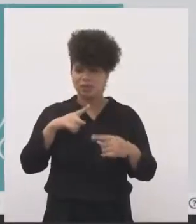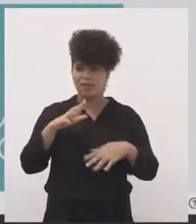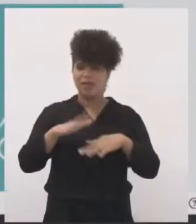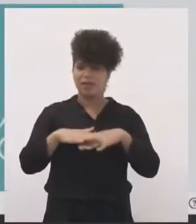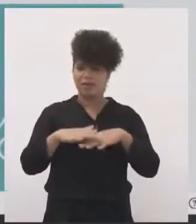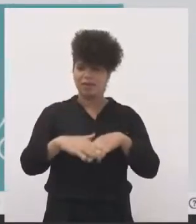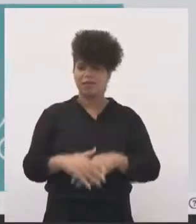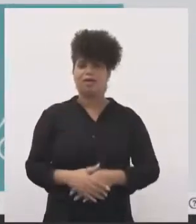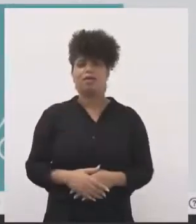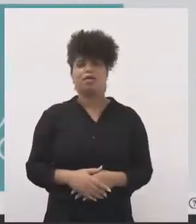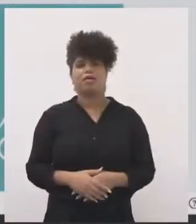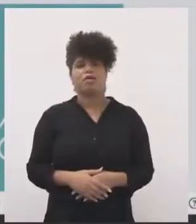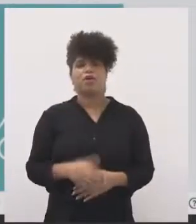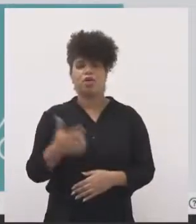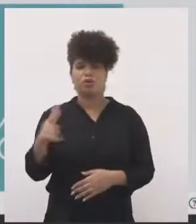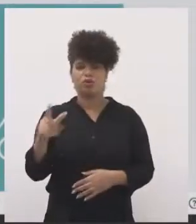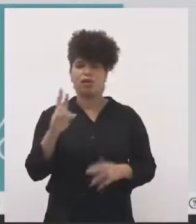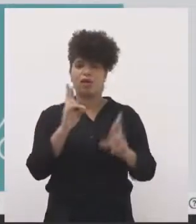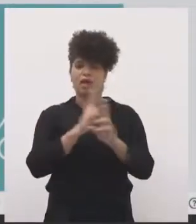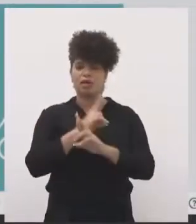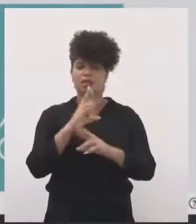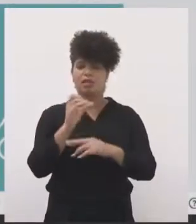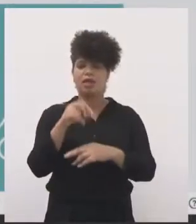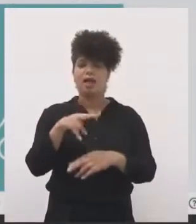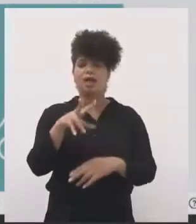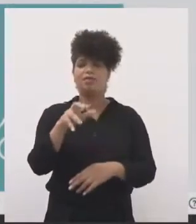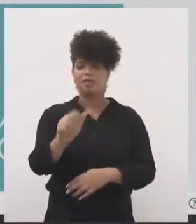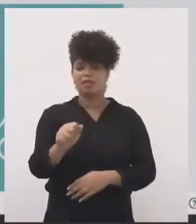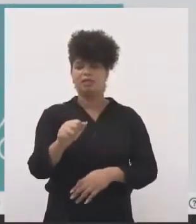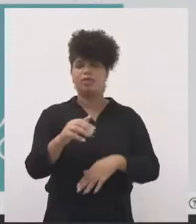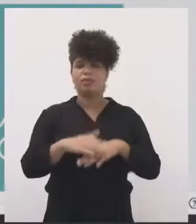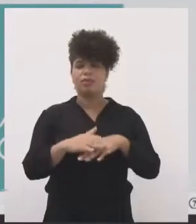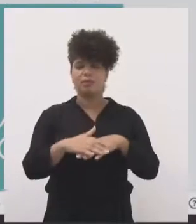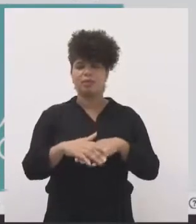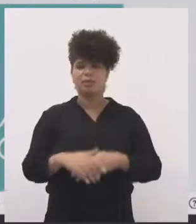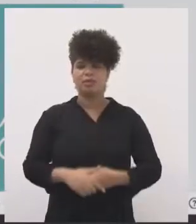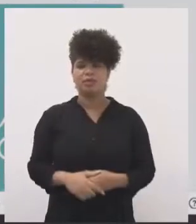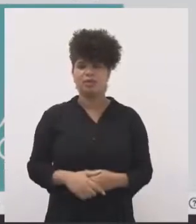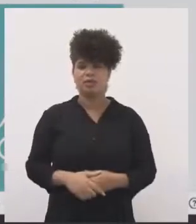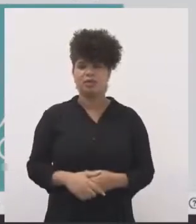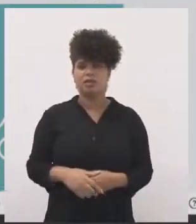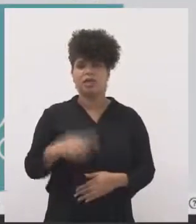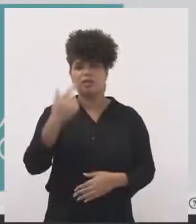alguma questão relacionada ao Canva ou alguma outra funcionalidade.